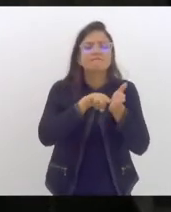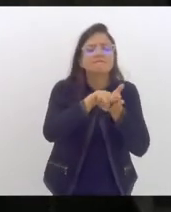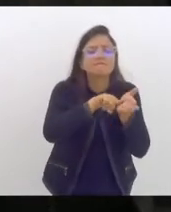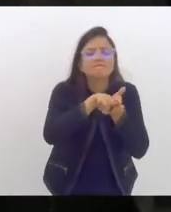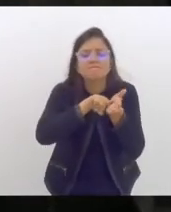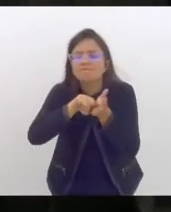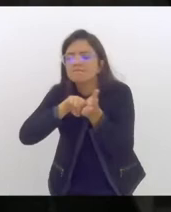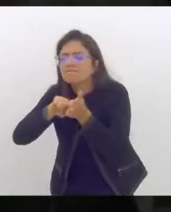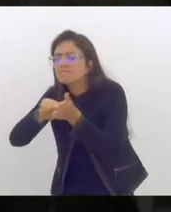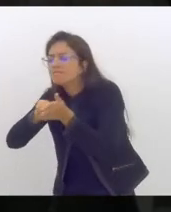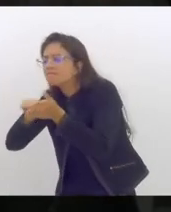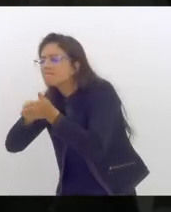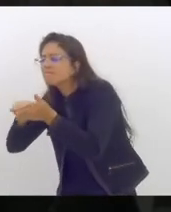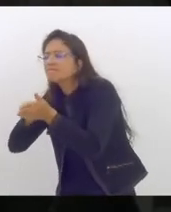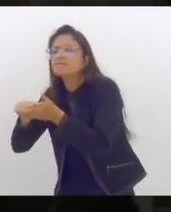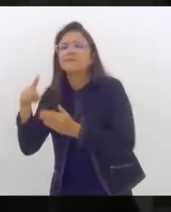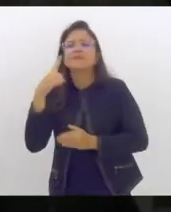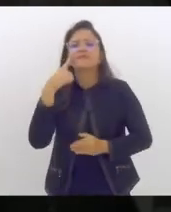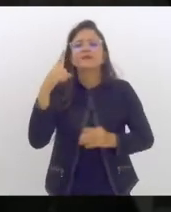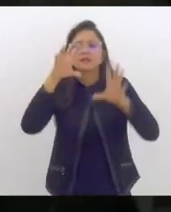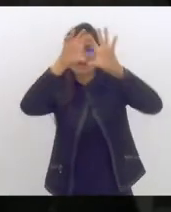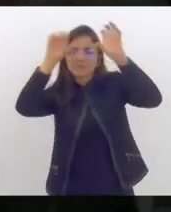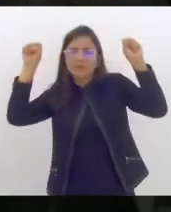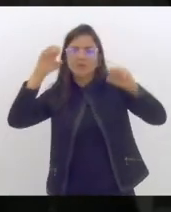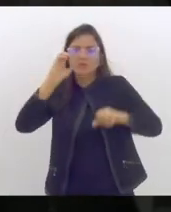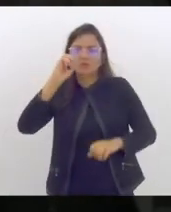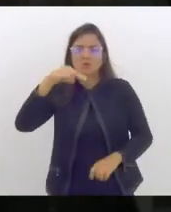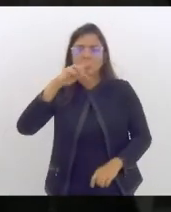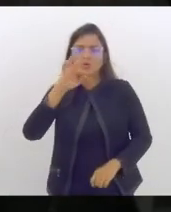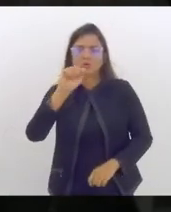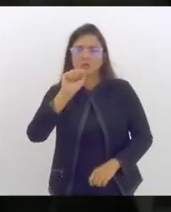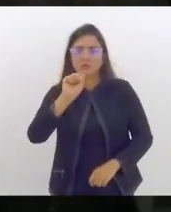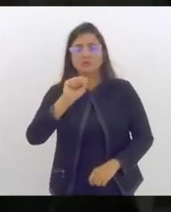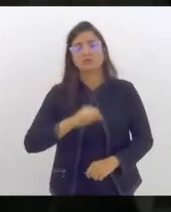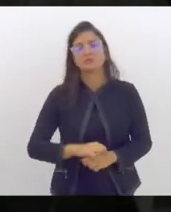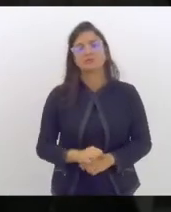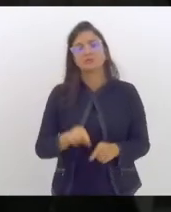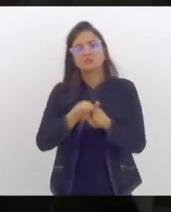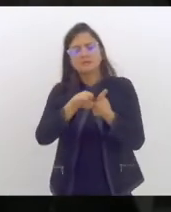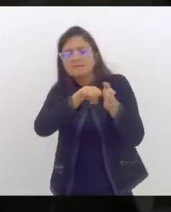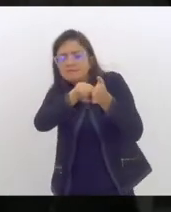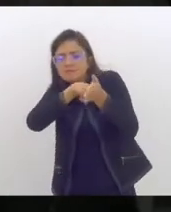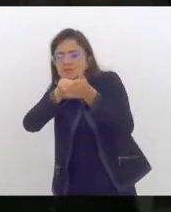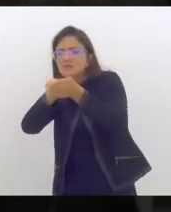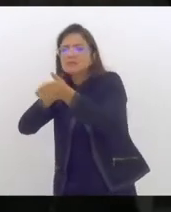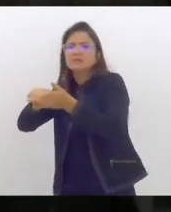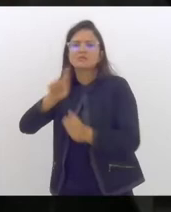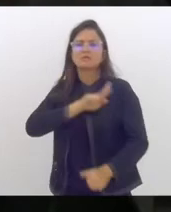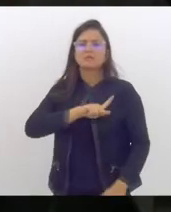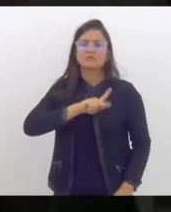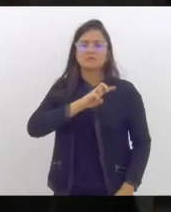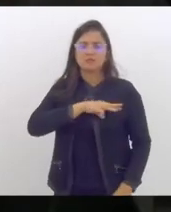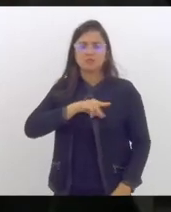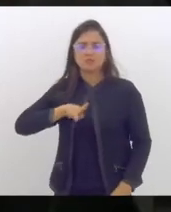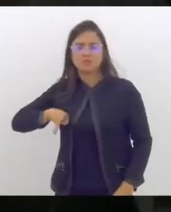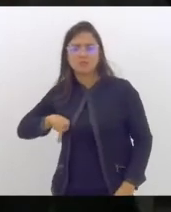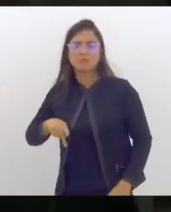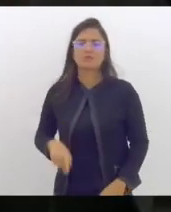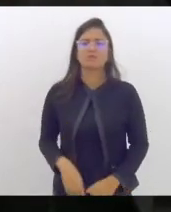as auditorias do Tribunal de Contas e as investigações do Ministério Público, como as próprias